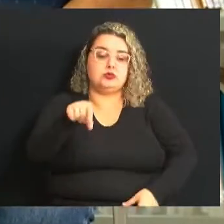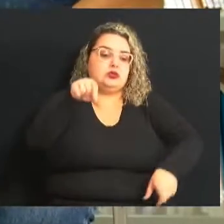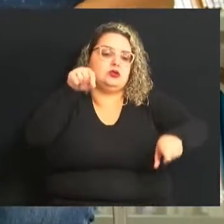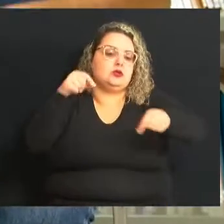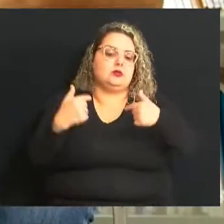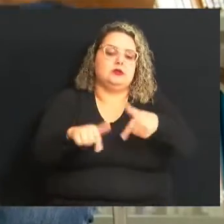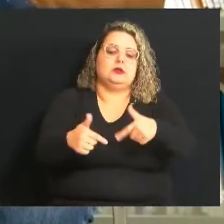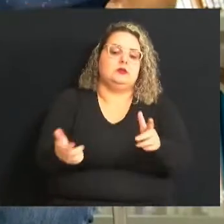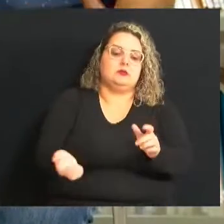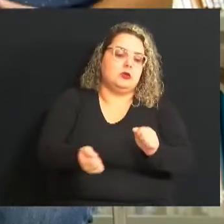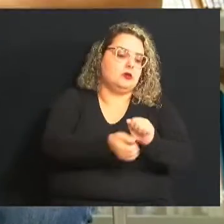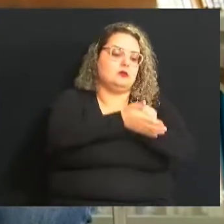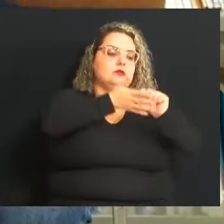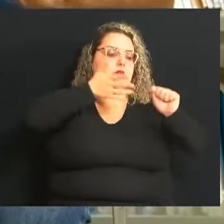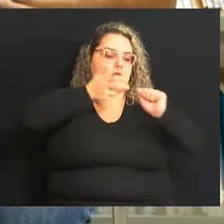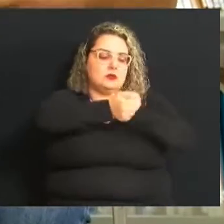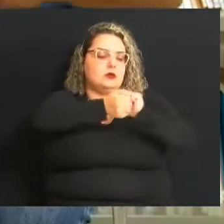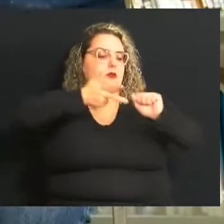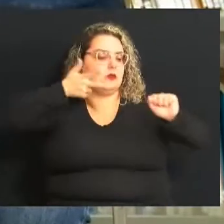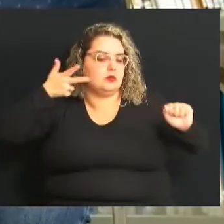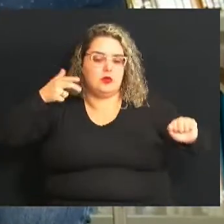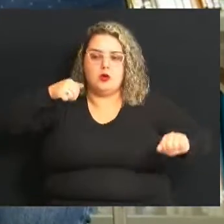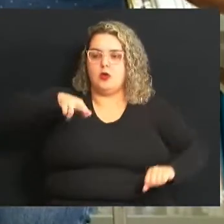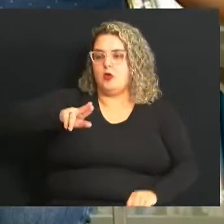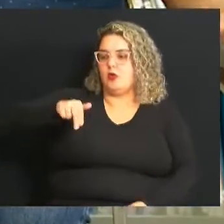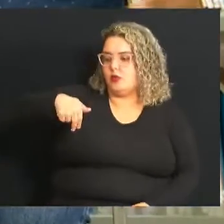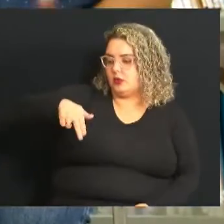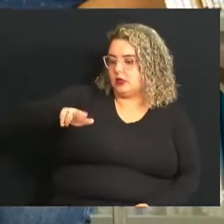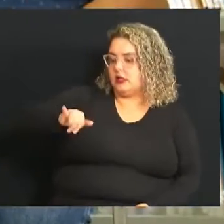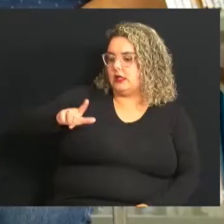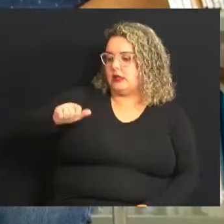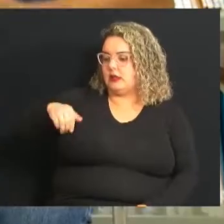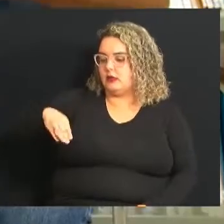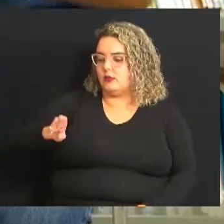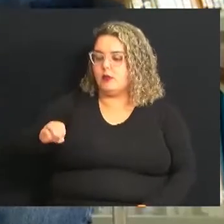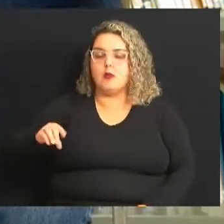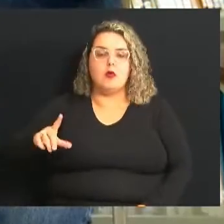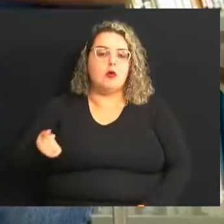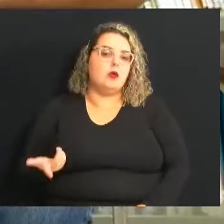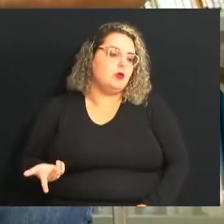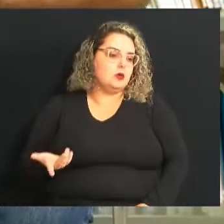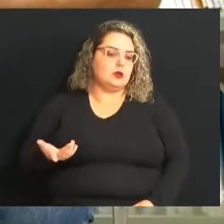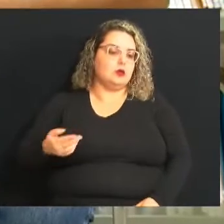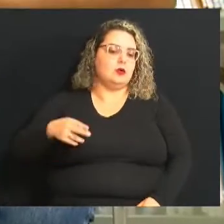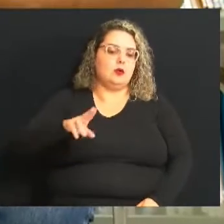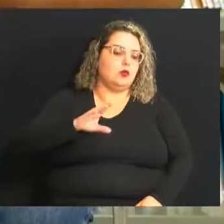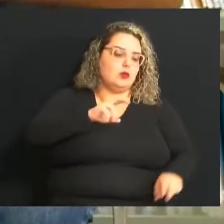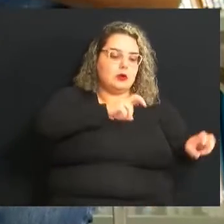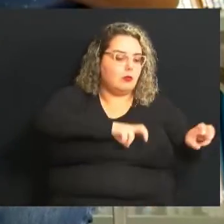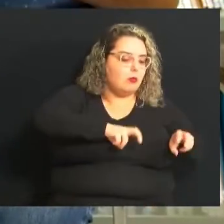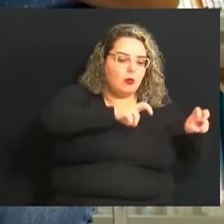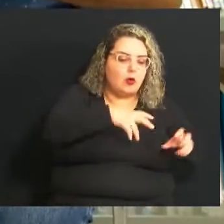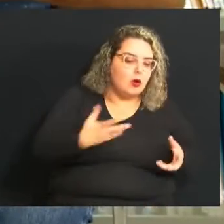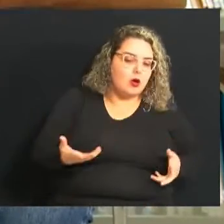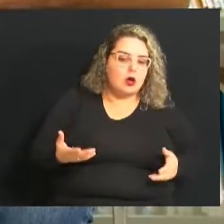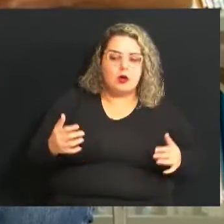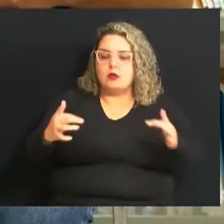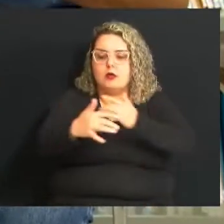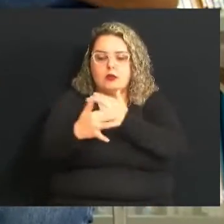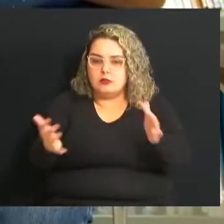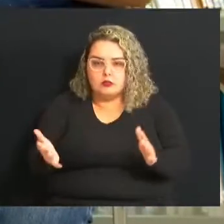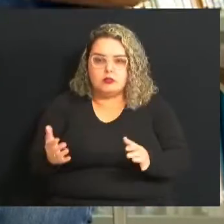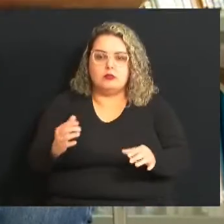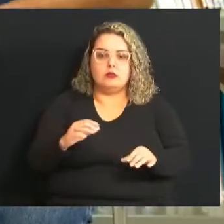grupo indígena, ou num grupo quilombola, num grupo camponês, ou numa associação de bairro. Você não simplesmente escolhe. Você precisa entrar